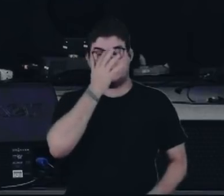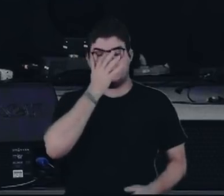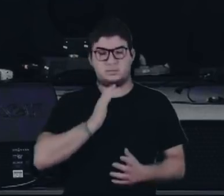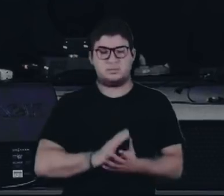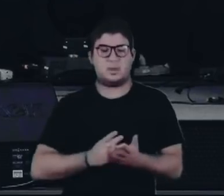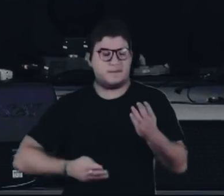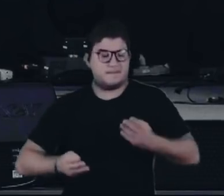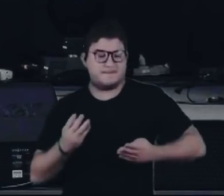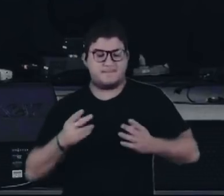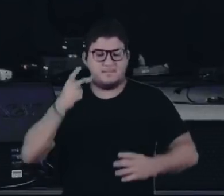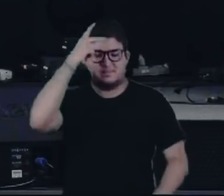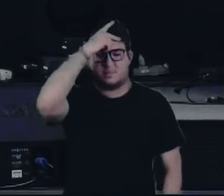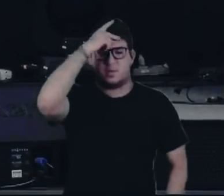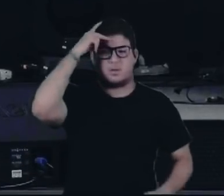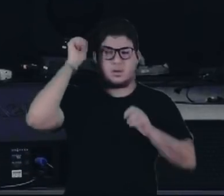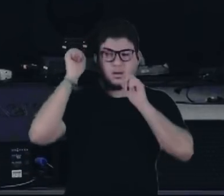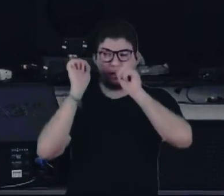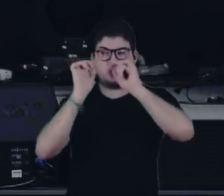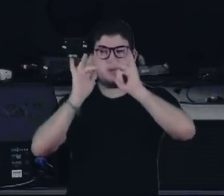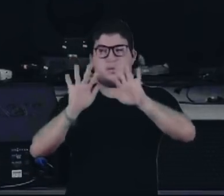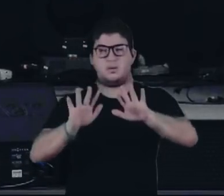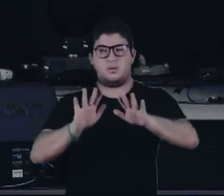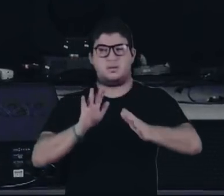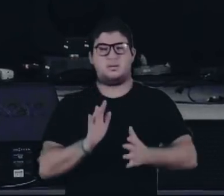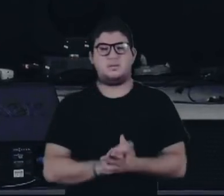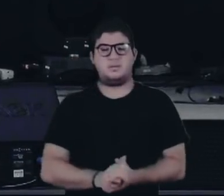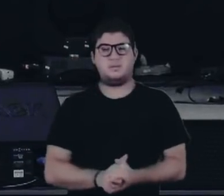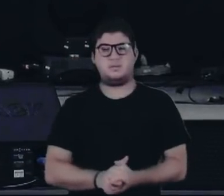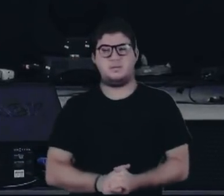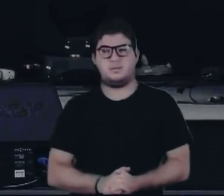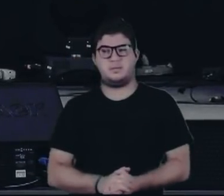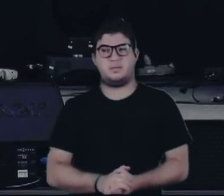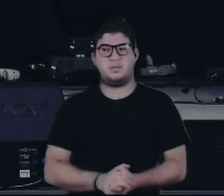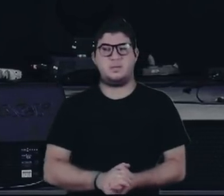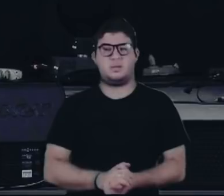para servir pessoas, para abençoá-las.